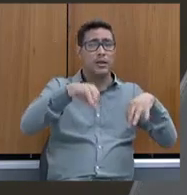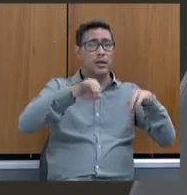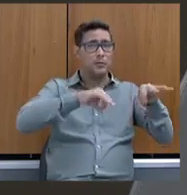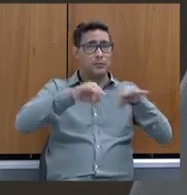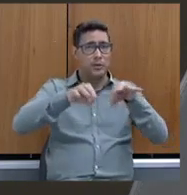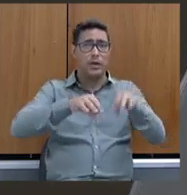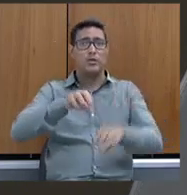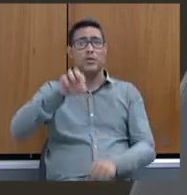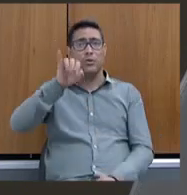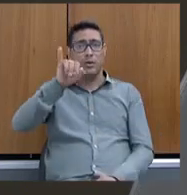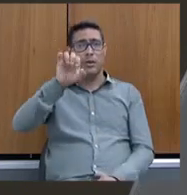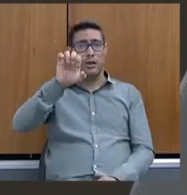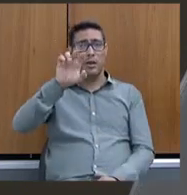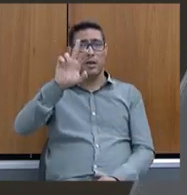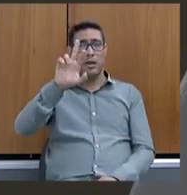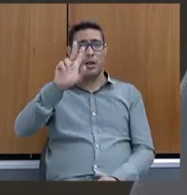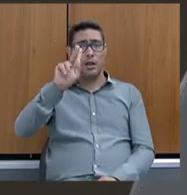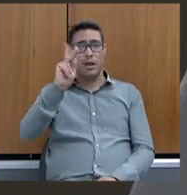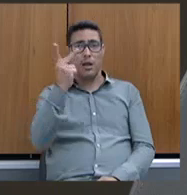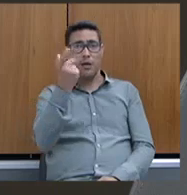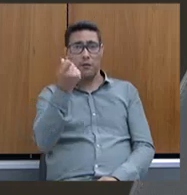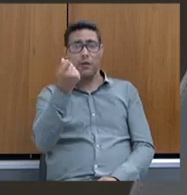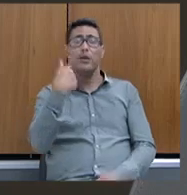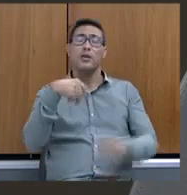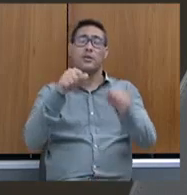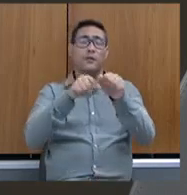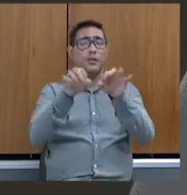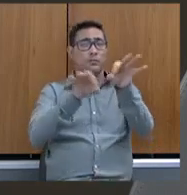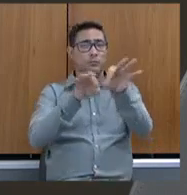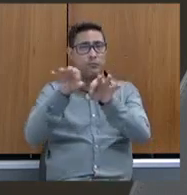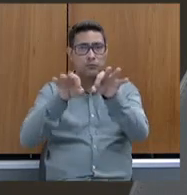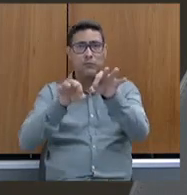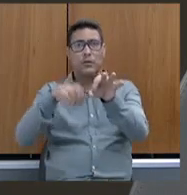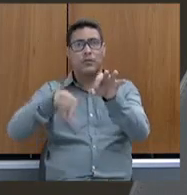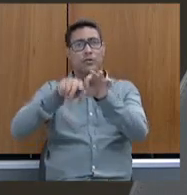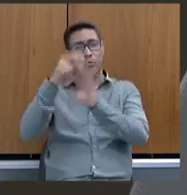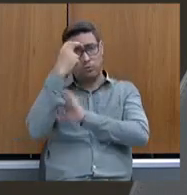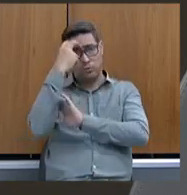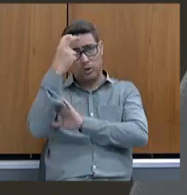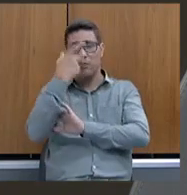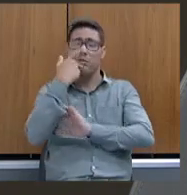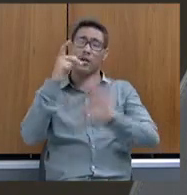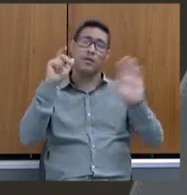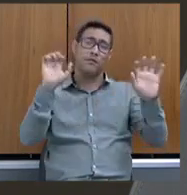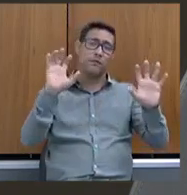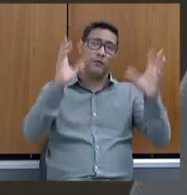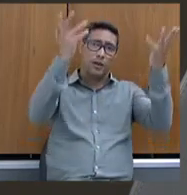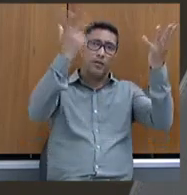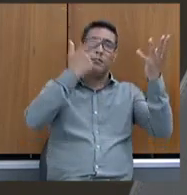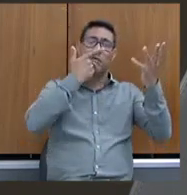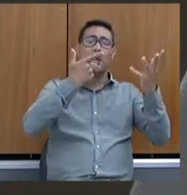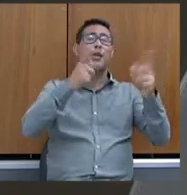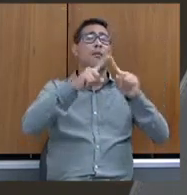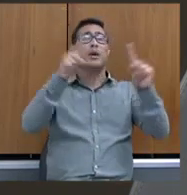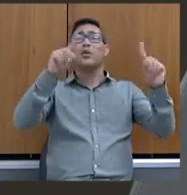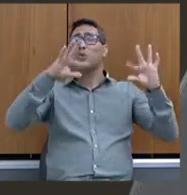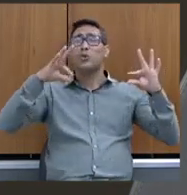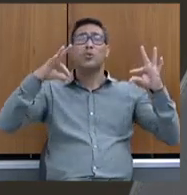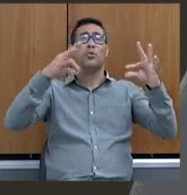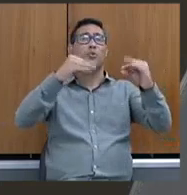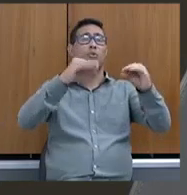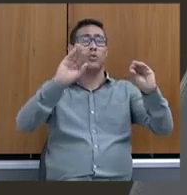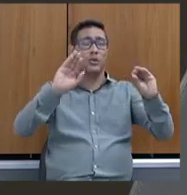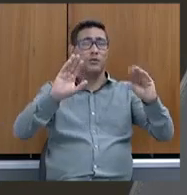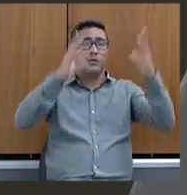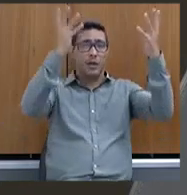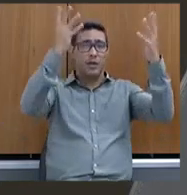do iefa em fazer um tombamento de manifestações culturais como essas festas que eu citei mas todas as outras festas que existe aqui nesse